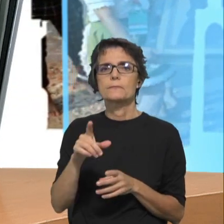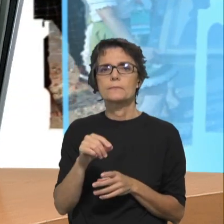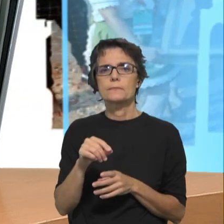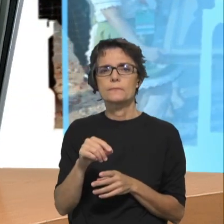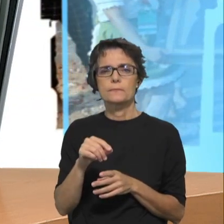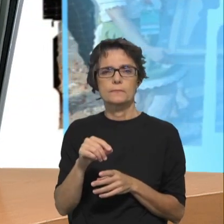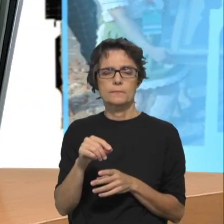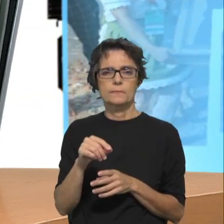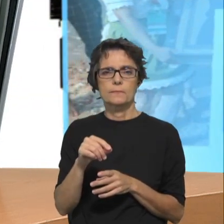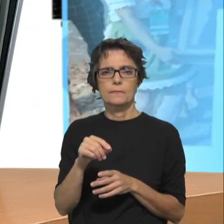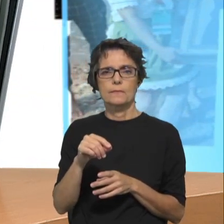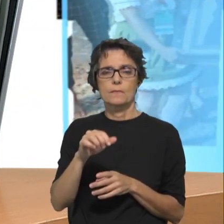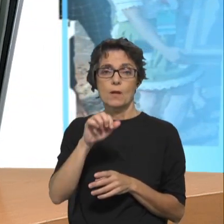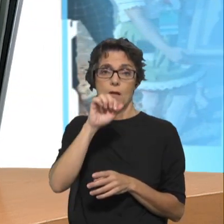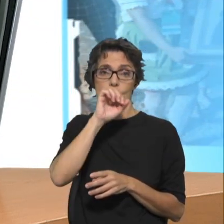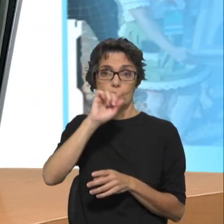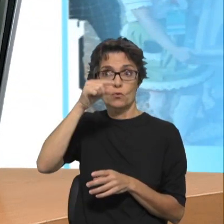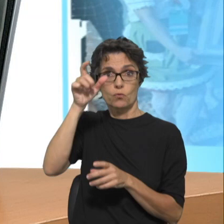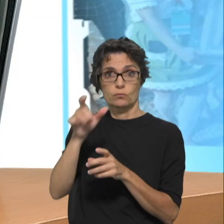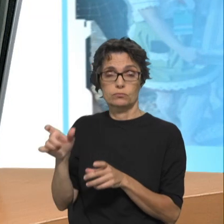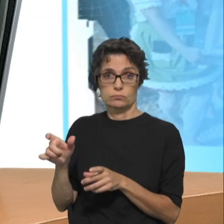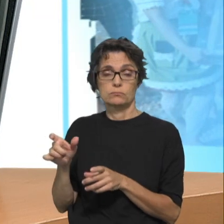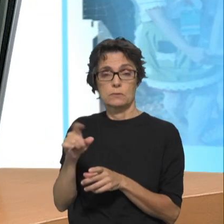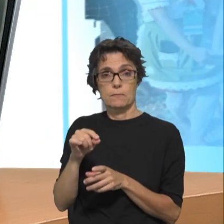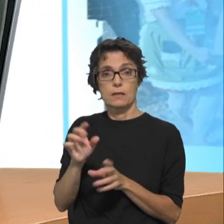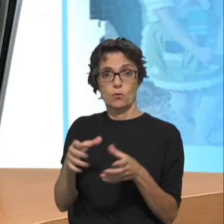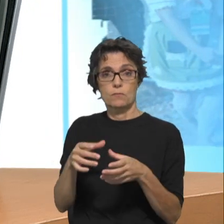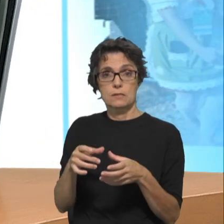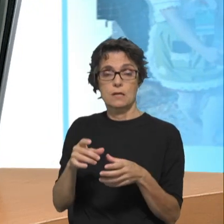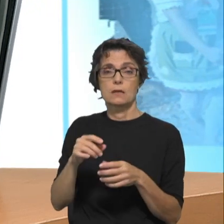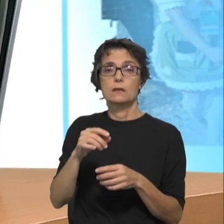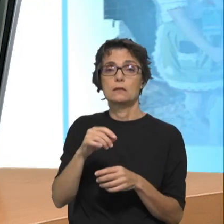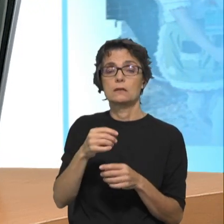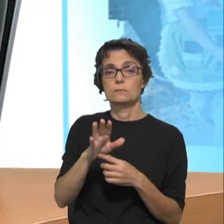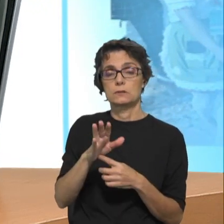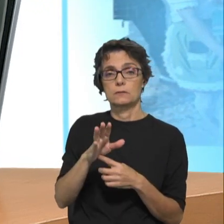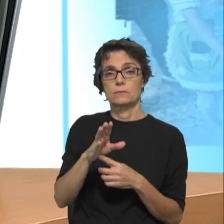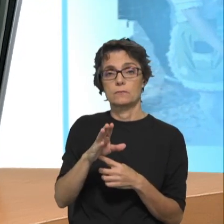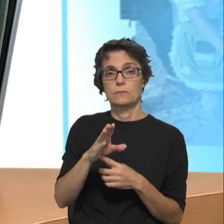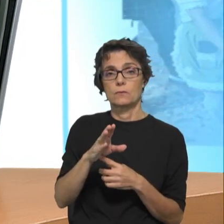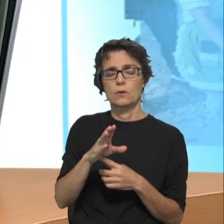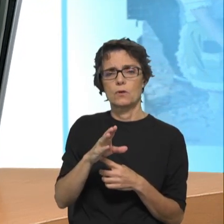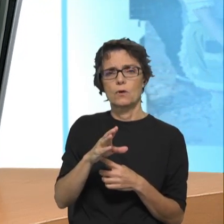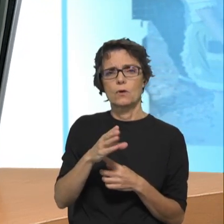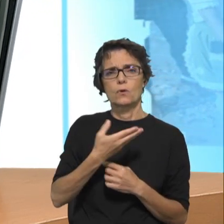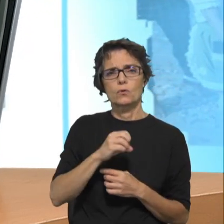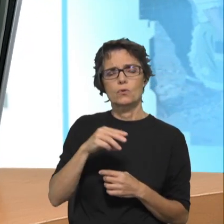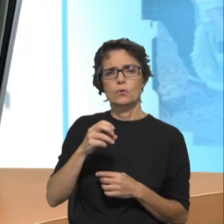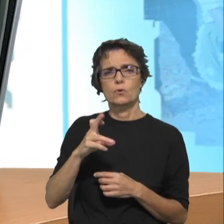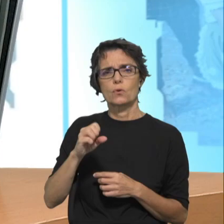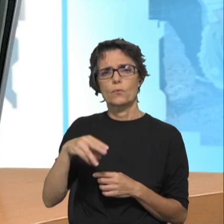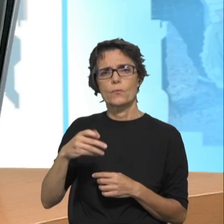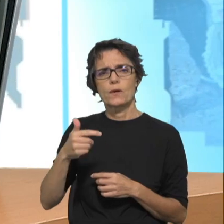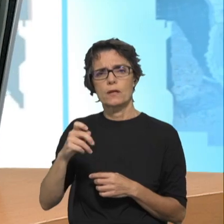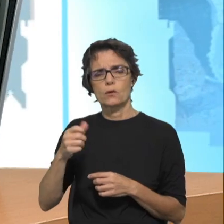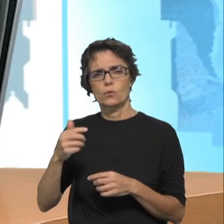alguns dos bispos da comissão, nomeadamente o Sr. Dom Roberto de Maris, que é recém membro desta